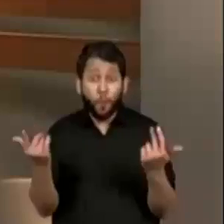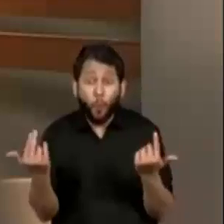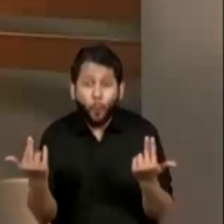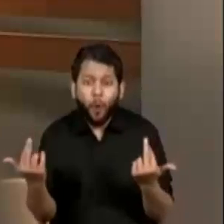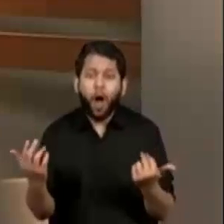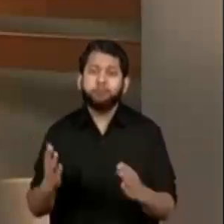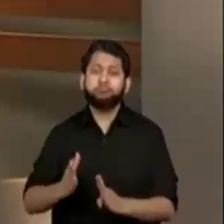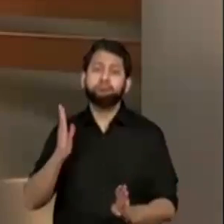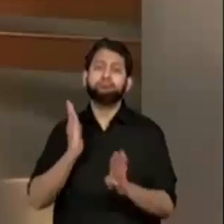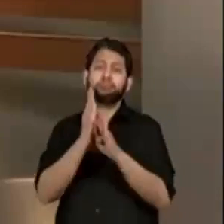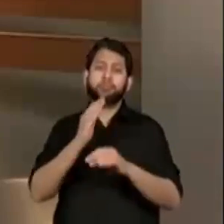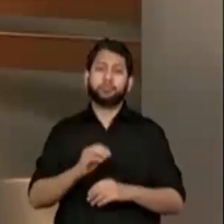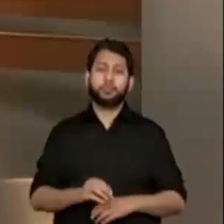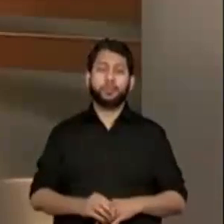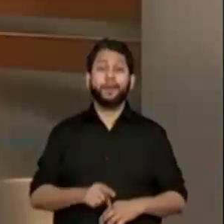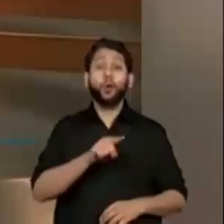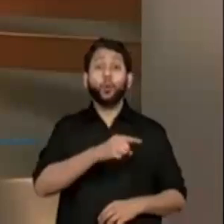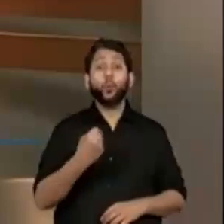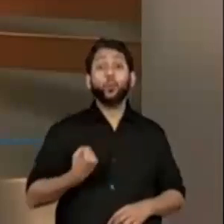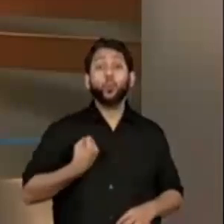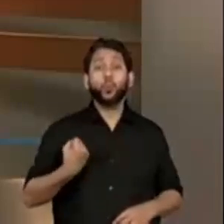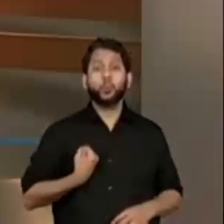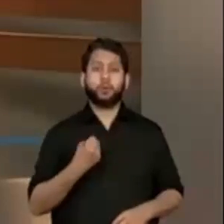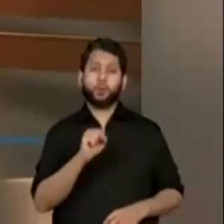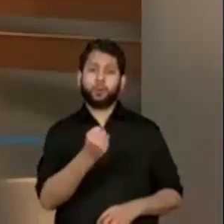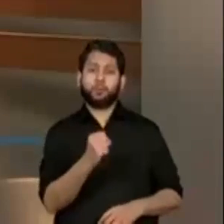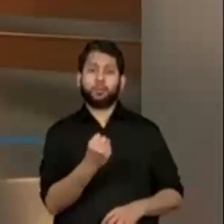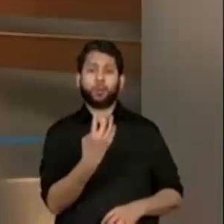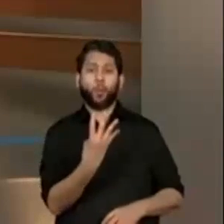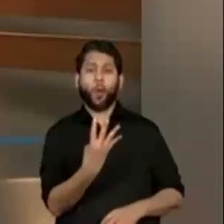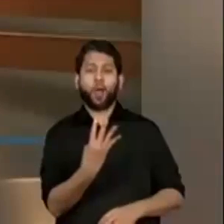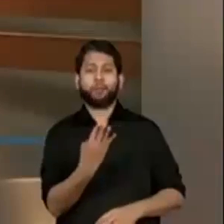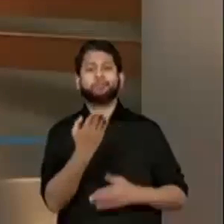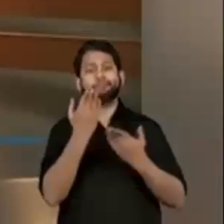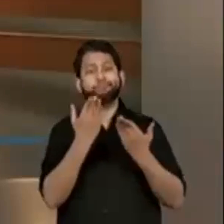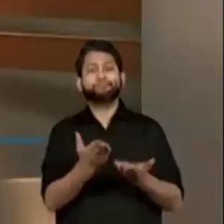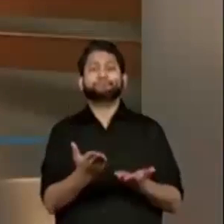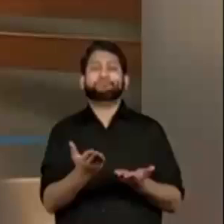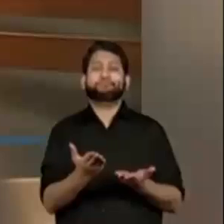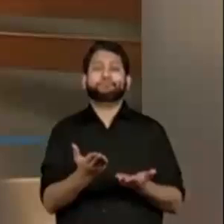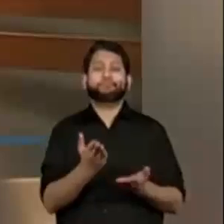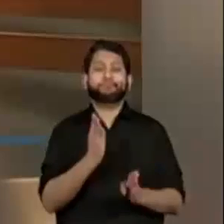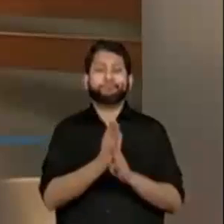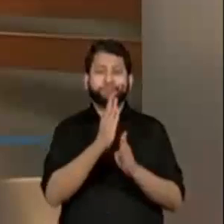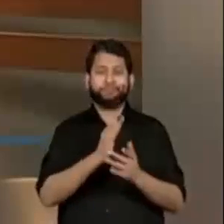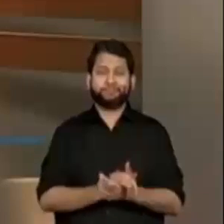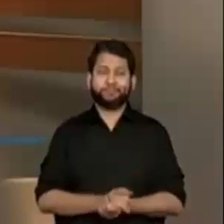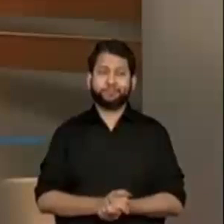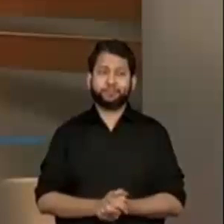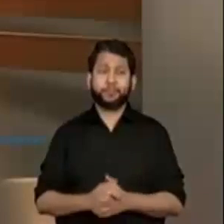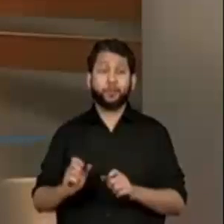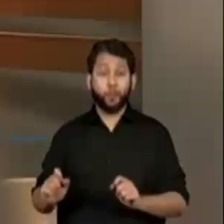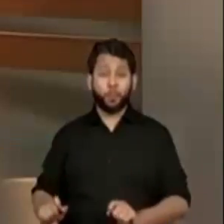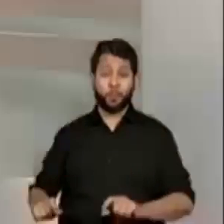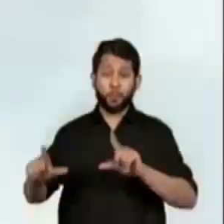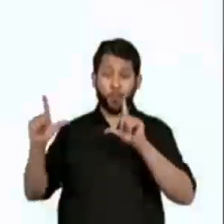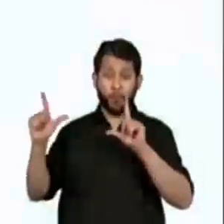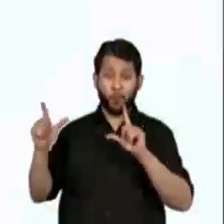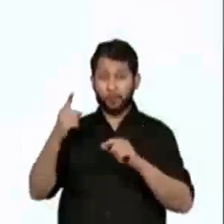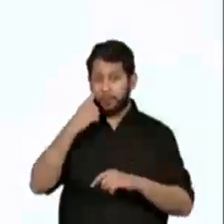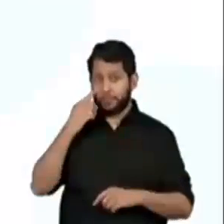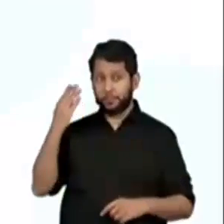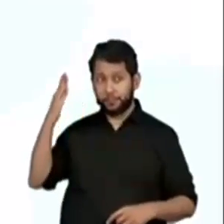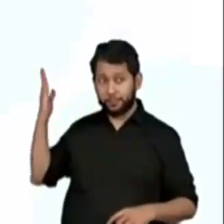duas operações com relação de igualdade, ok? Vou pedir para o oráculo deixar mais um pouquinho na tela. Vem